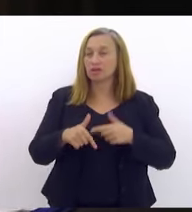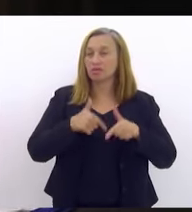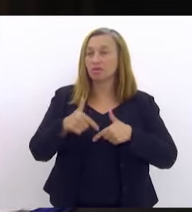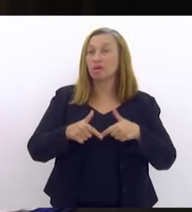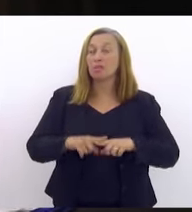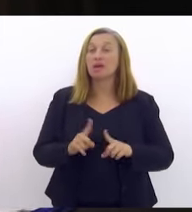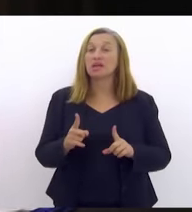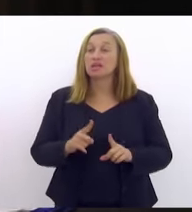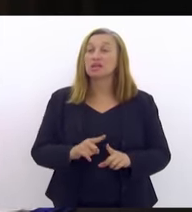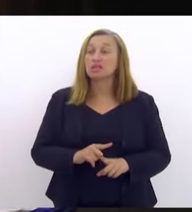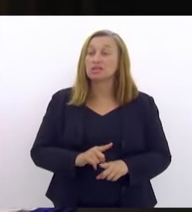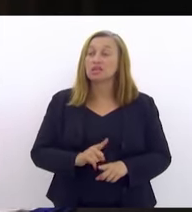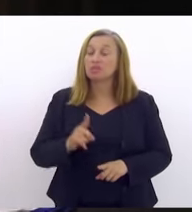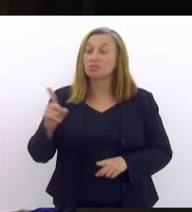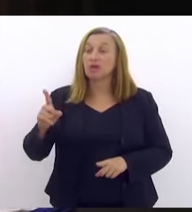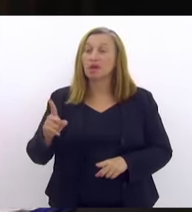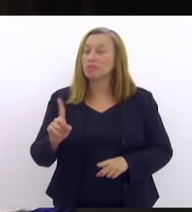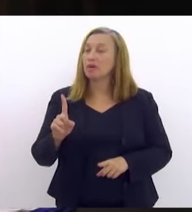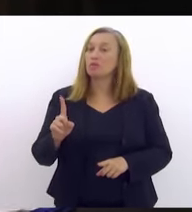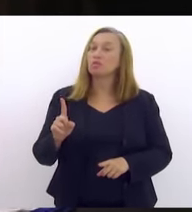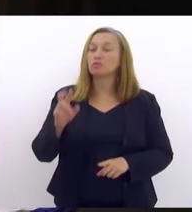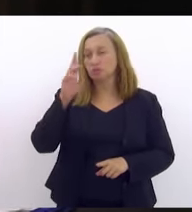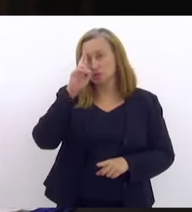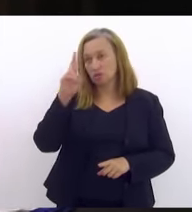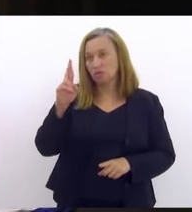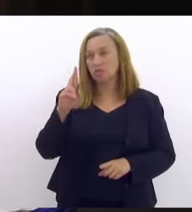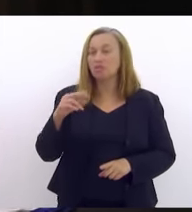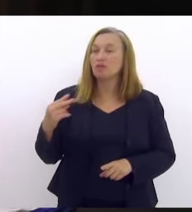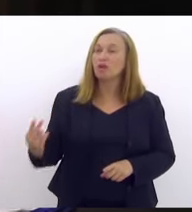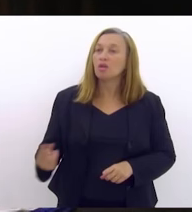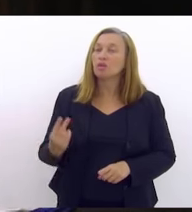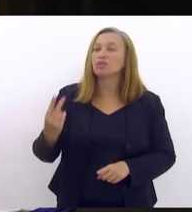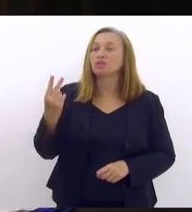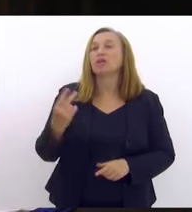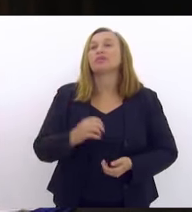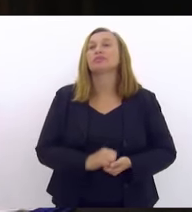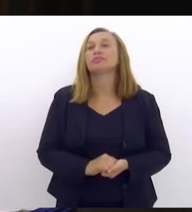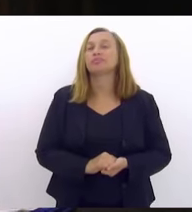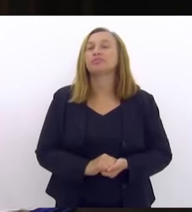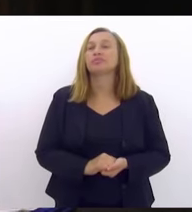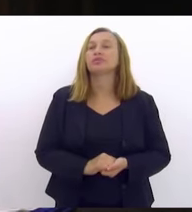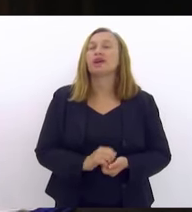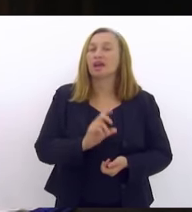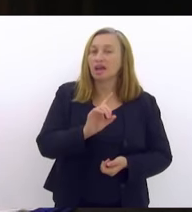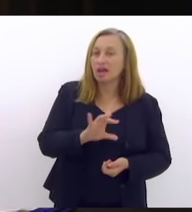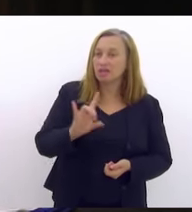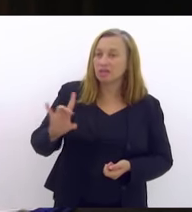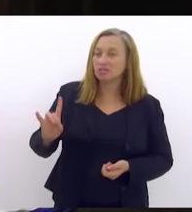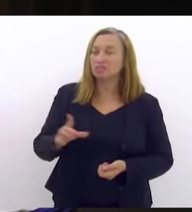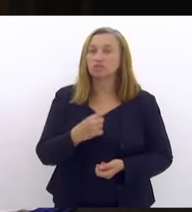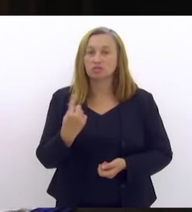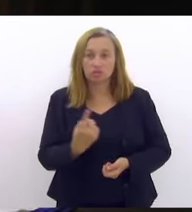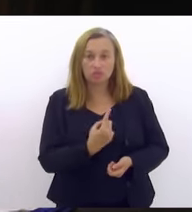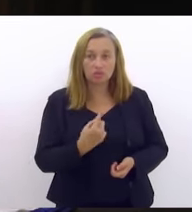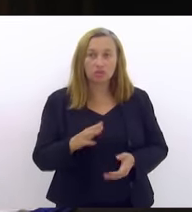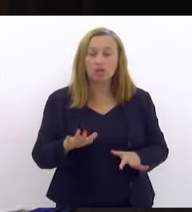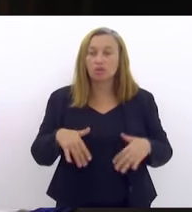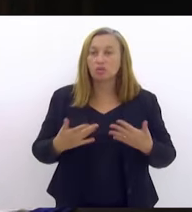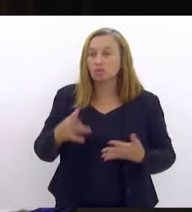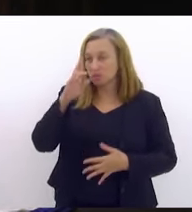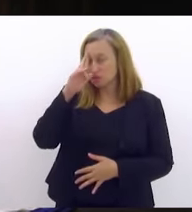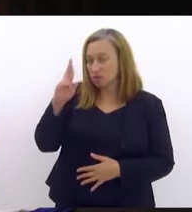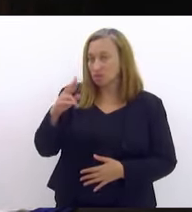indo para lá. Não, o senhor fez questão de honrar a cada um de nós. E quando o senhor